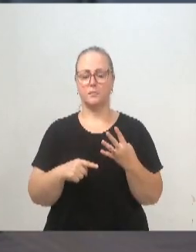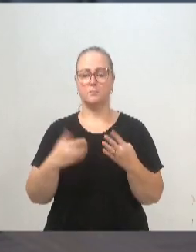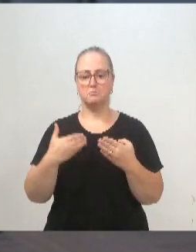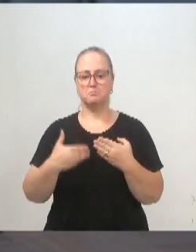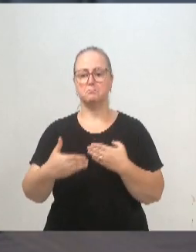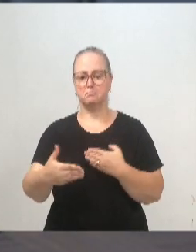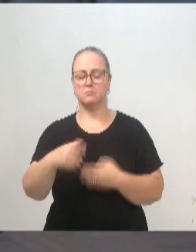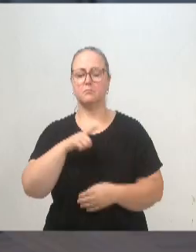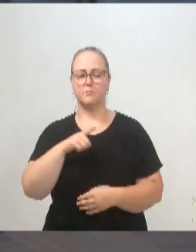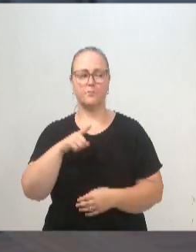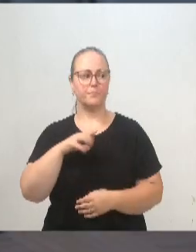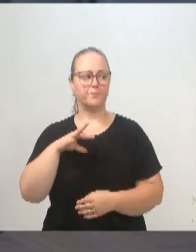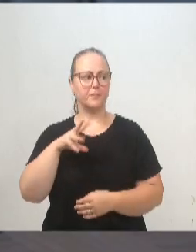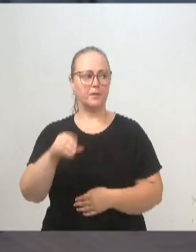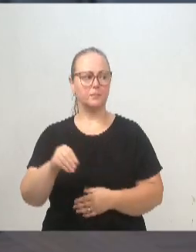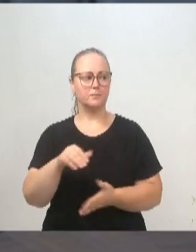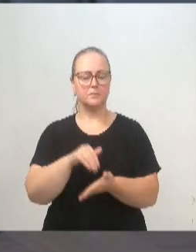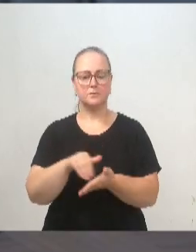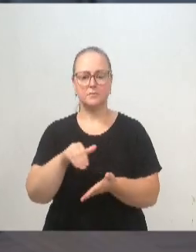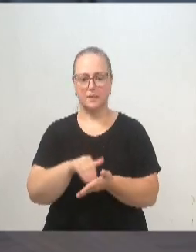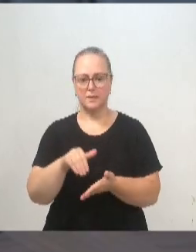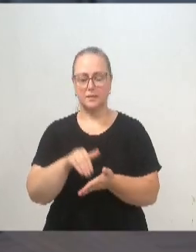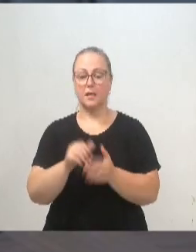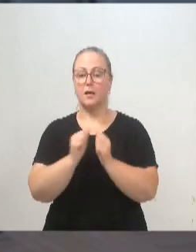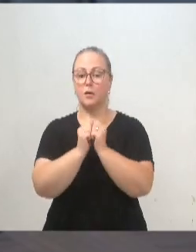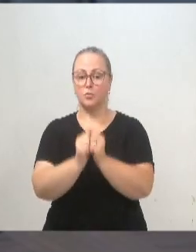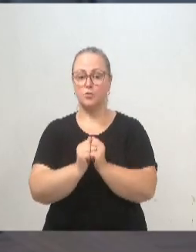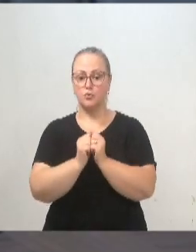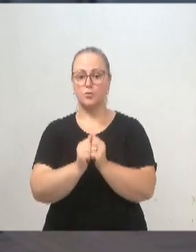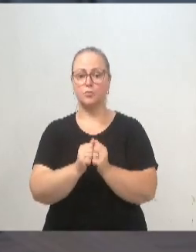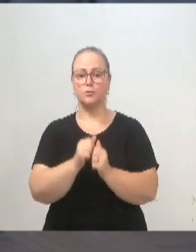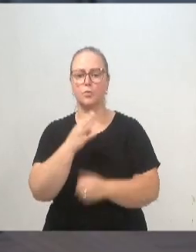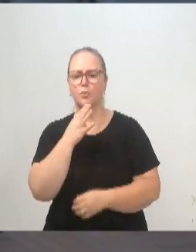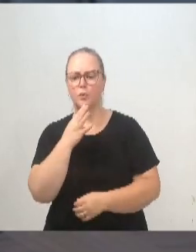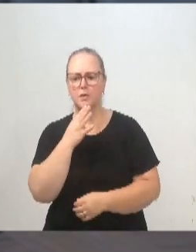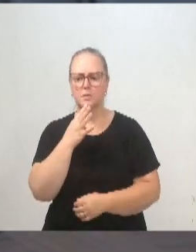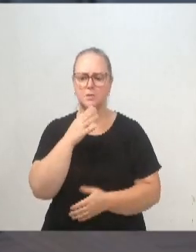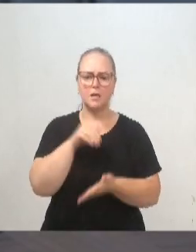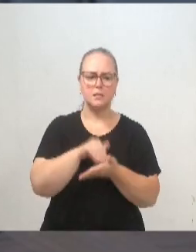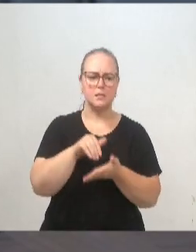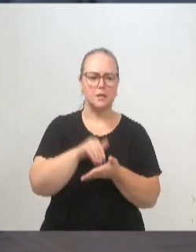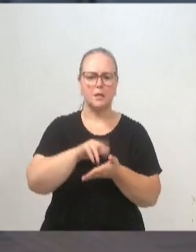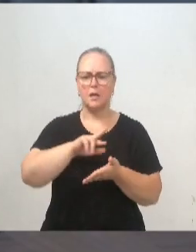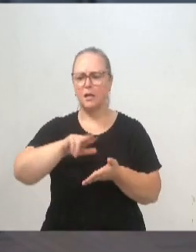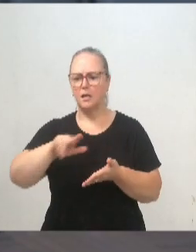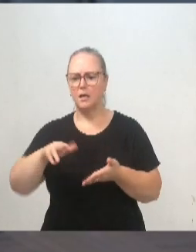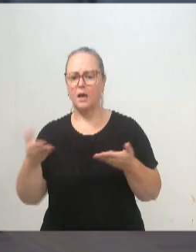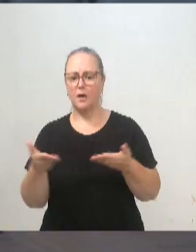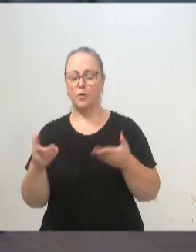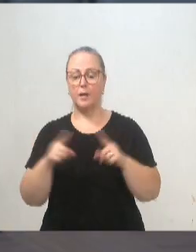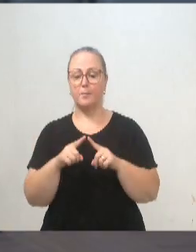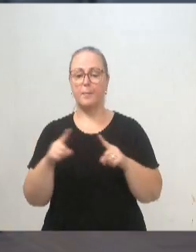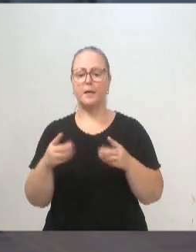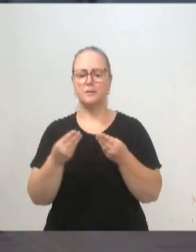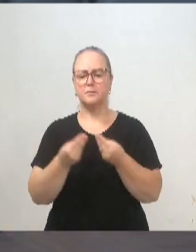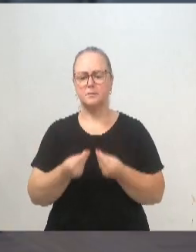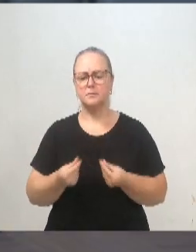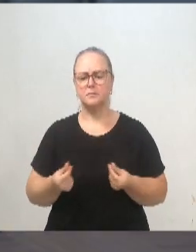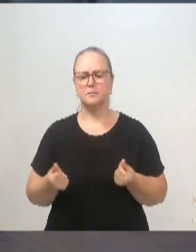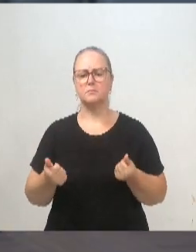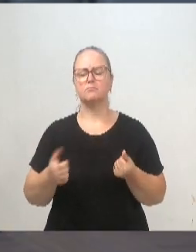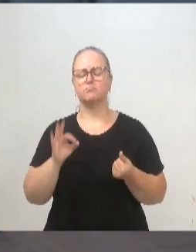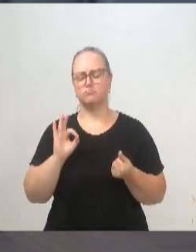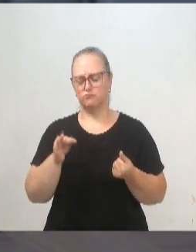demais são secretários que estão ali tomando pé da situação das suas secretarias, mas eles têm sido muito sensíveis em relação